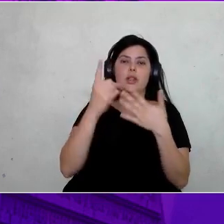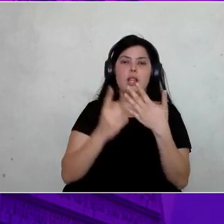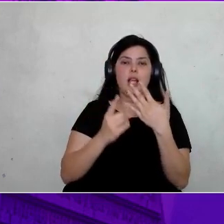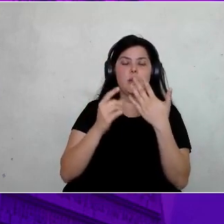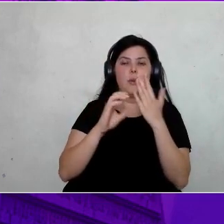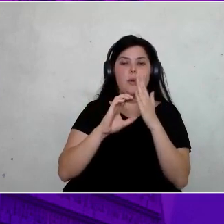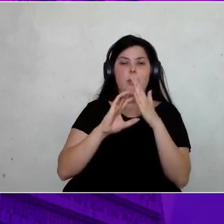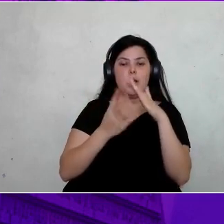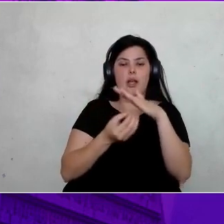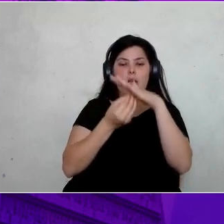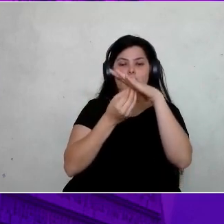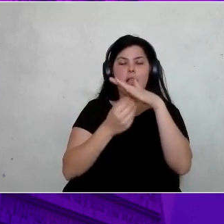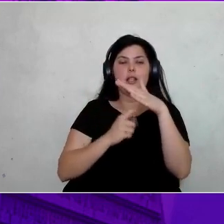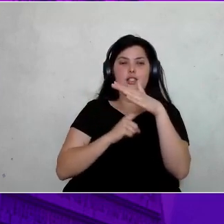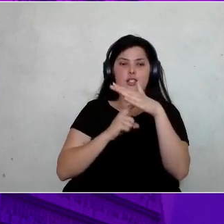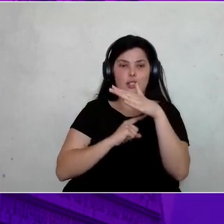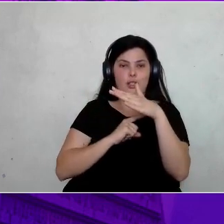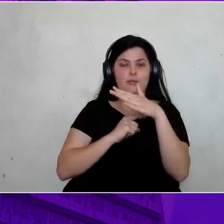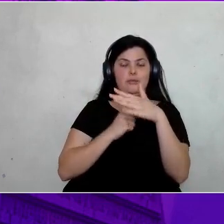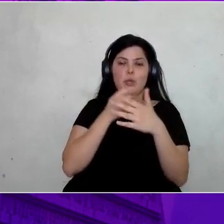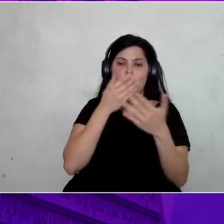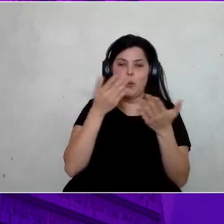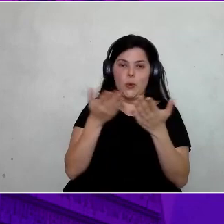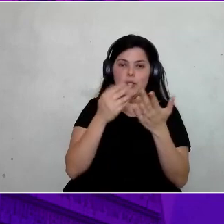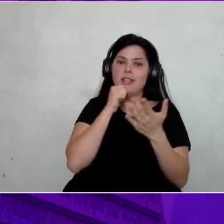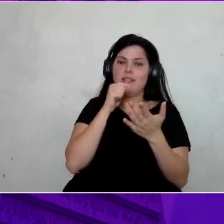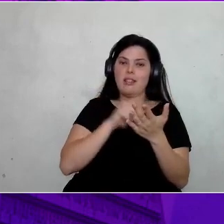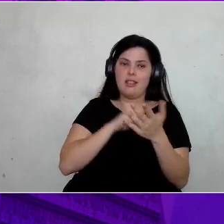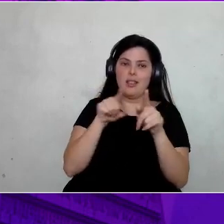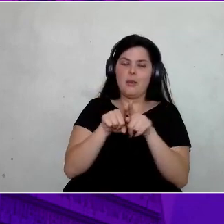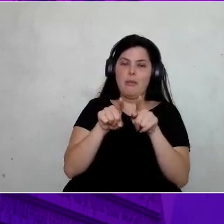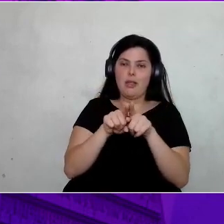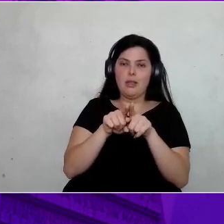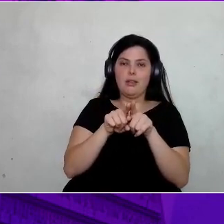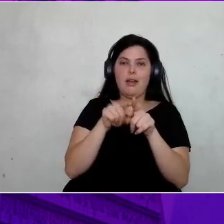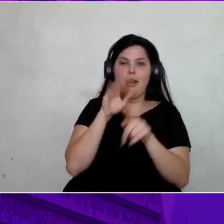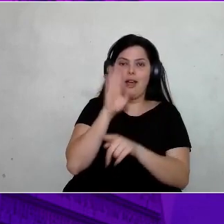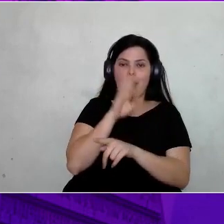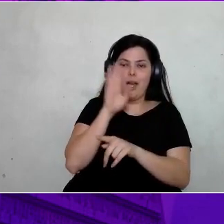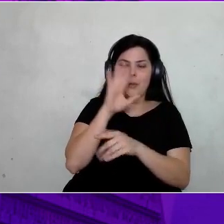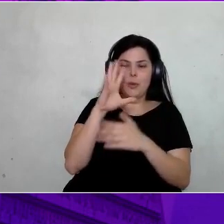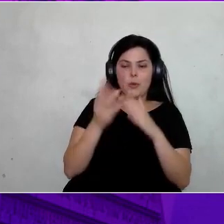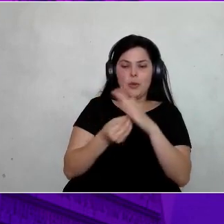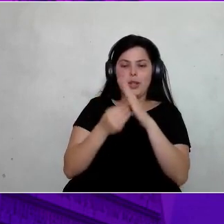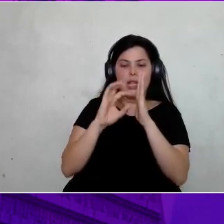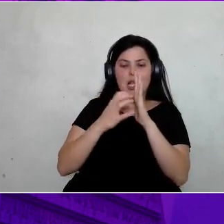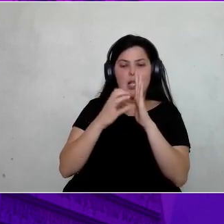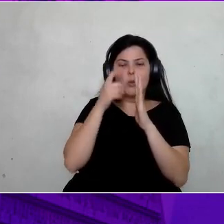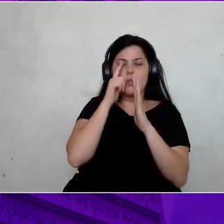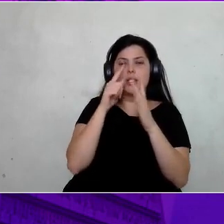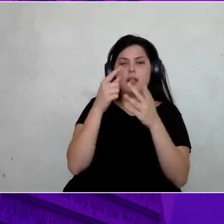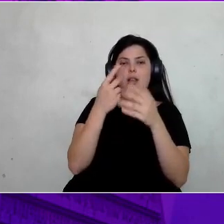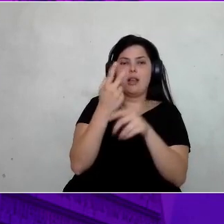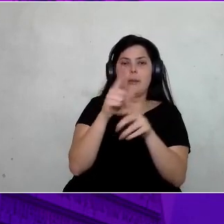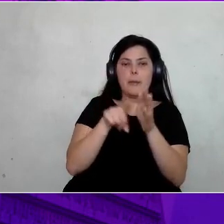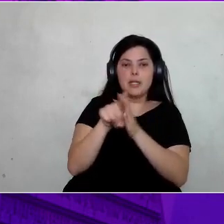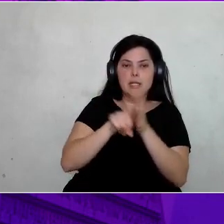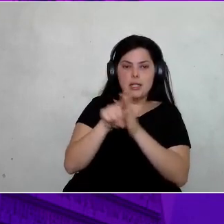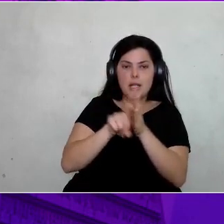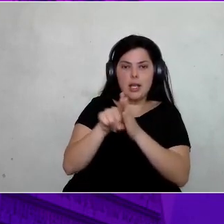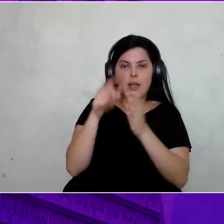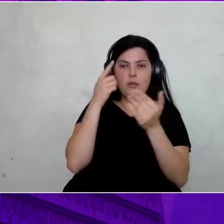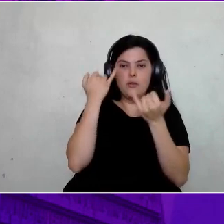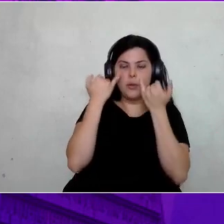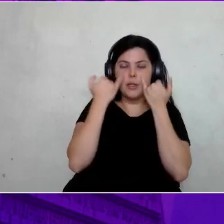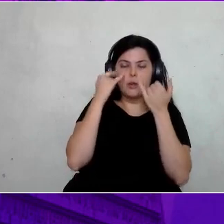armazenavam isso e armazenam até hoje de uma forma bem rápida para que você consiga consultar, extrair a melhor informação bem